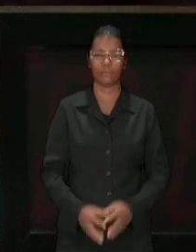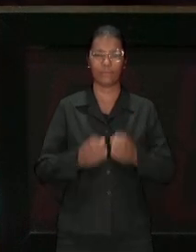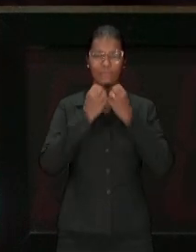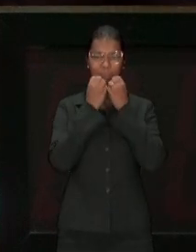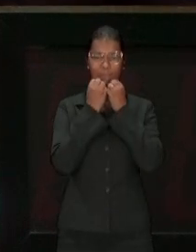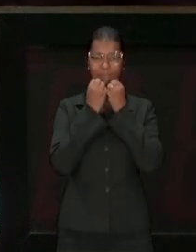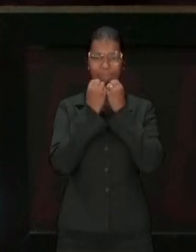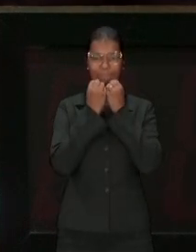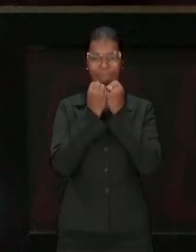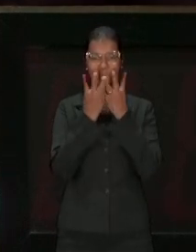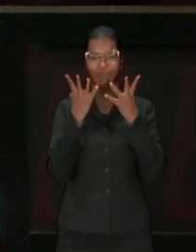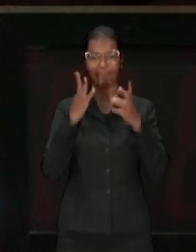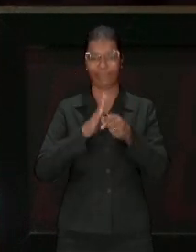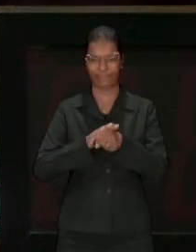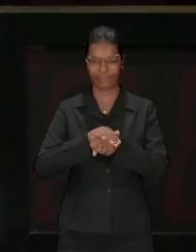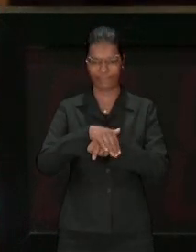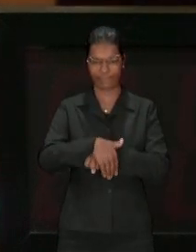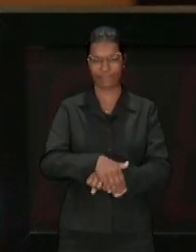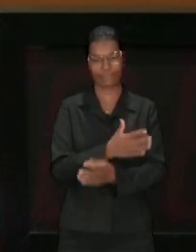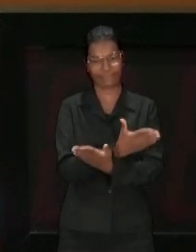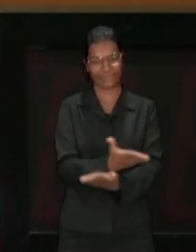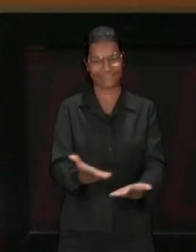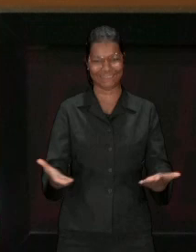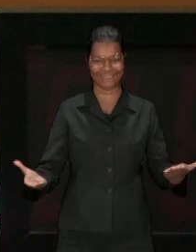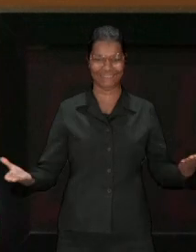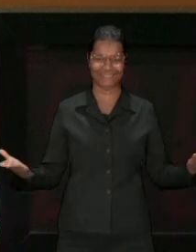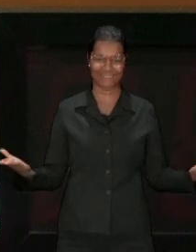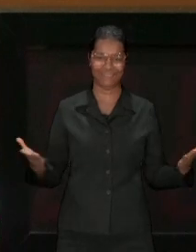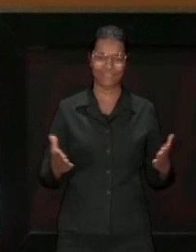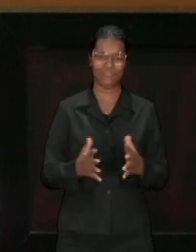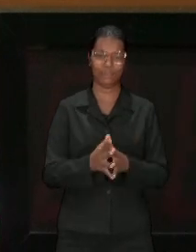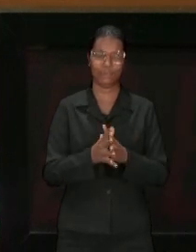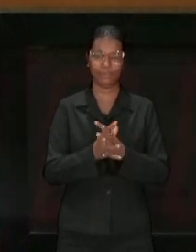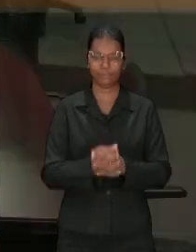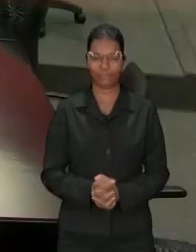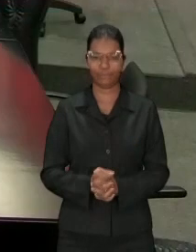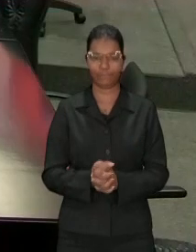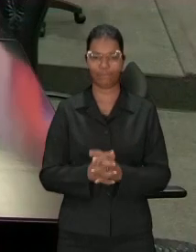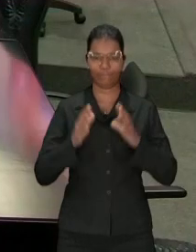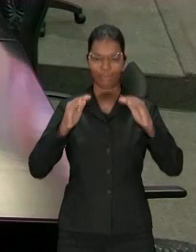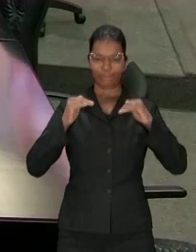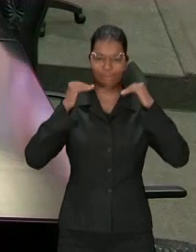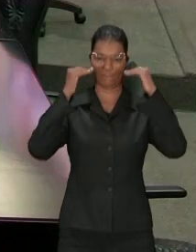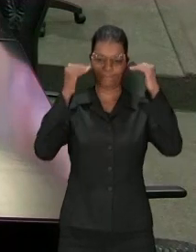Boa noite, senhoras e senhores, autoridades presentes.